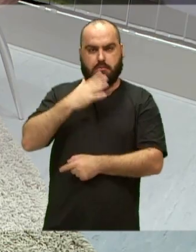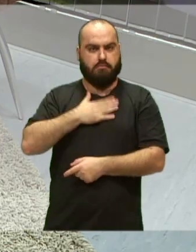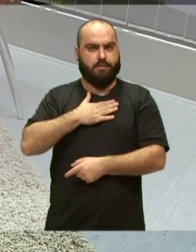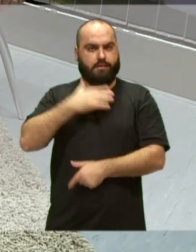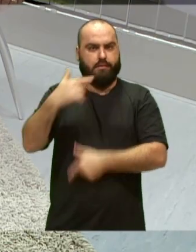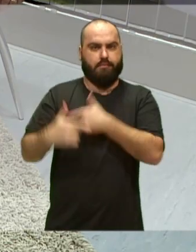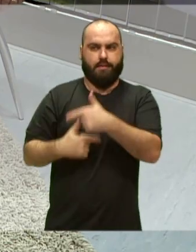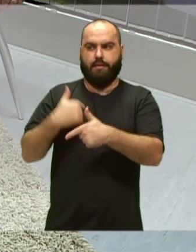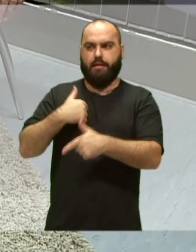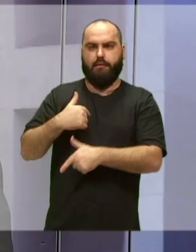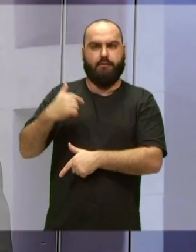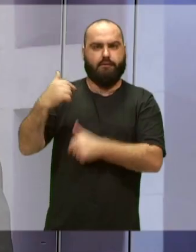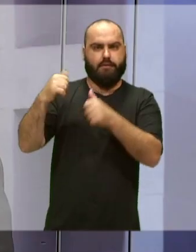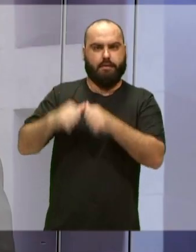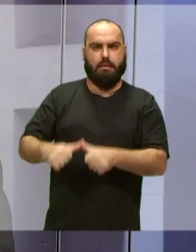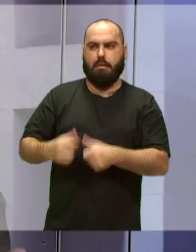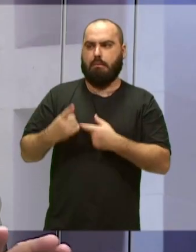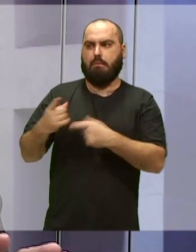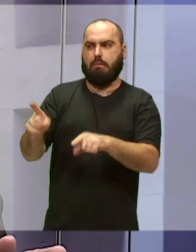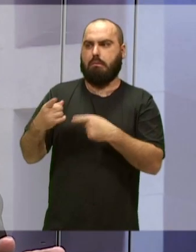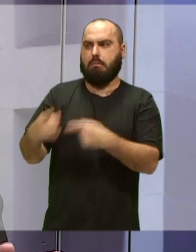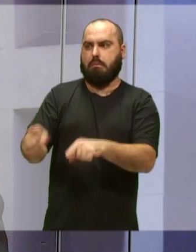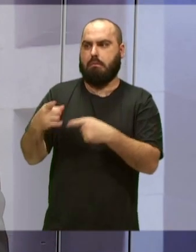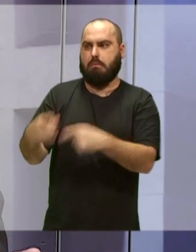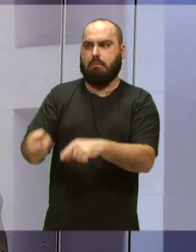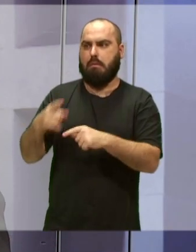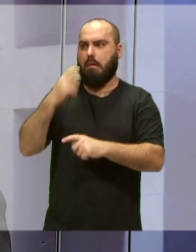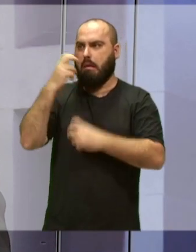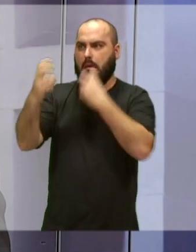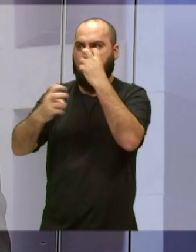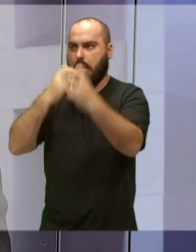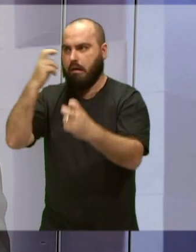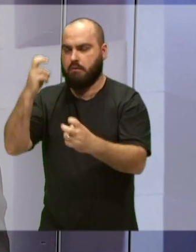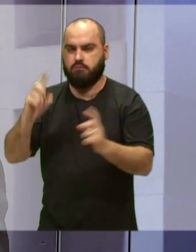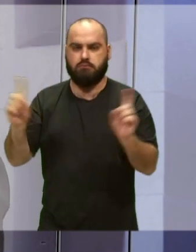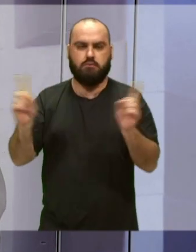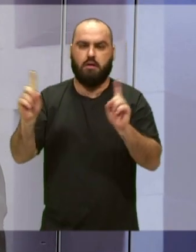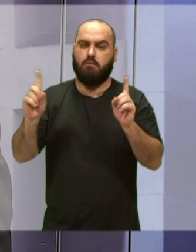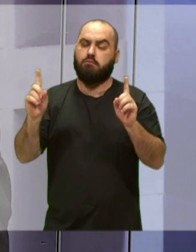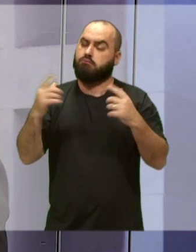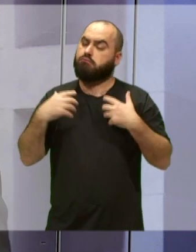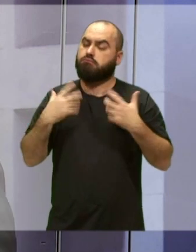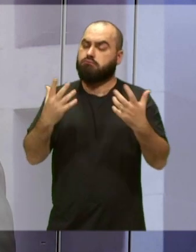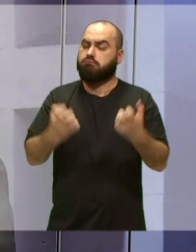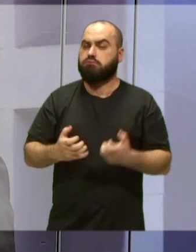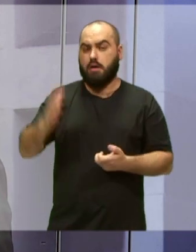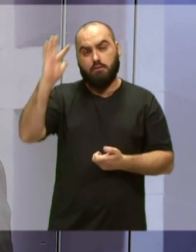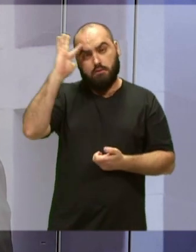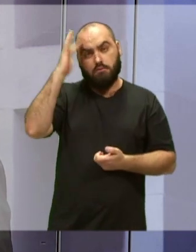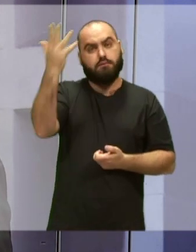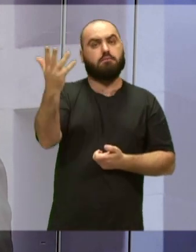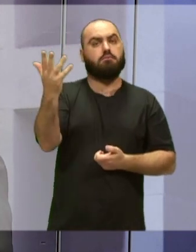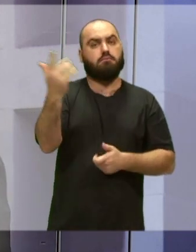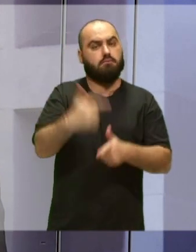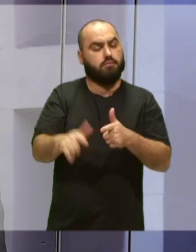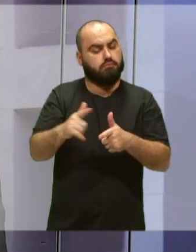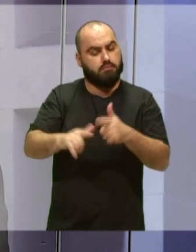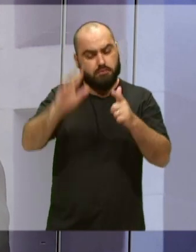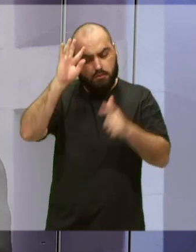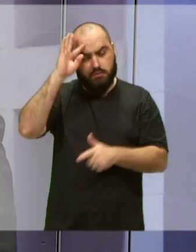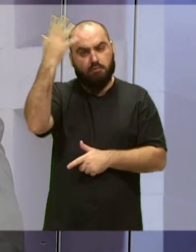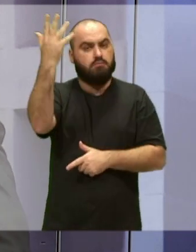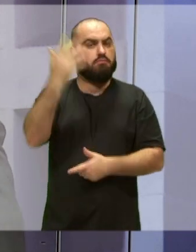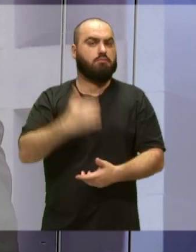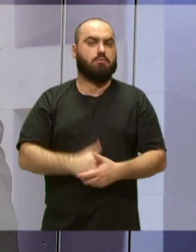de ficar fazendo sensacionalismo e muito mais ficar berrando eu quero resolver eu busco as pautas para resolver tanto é